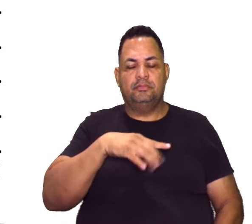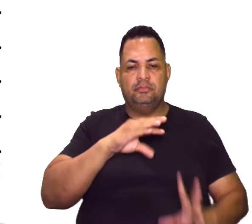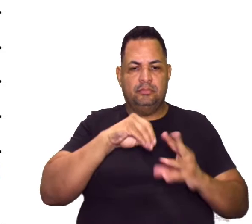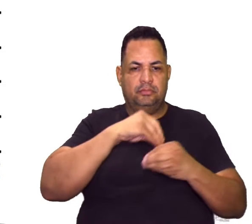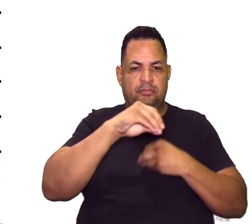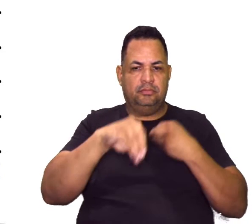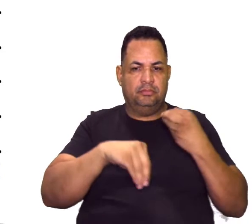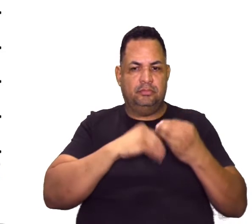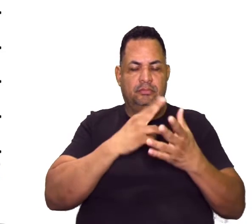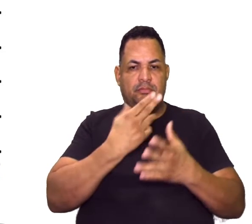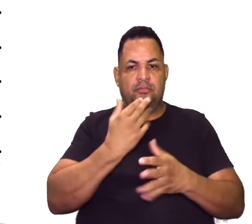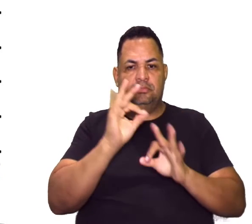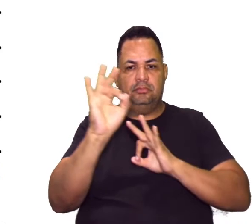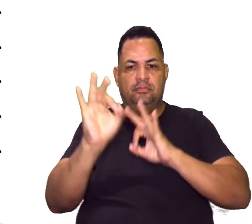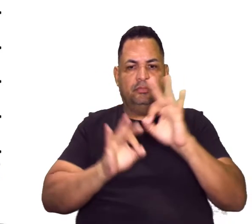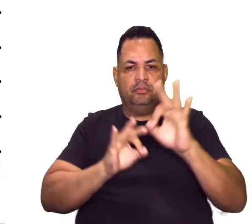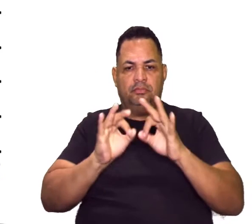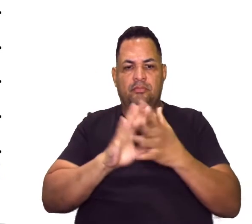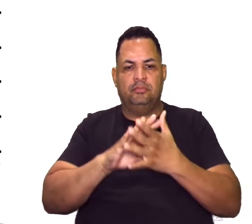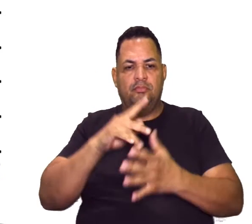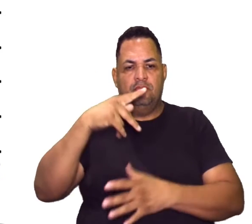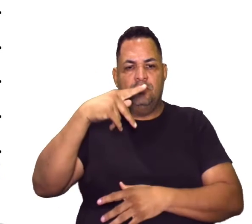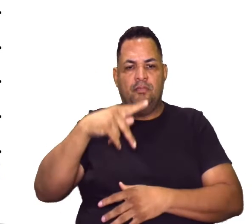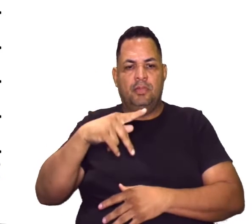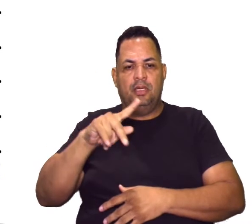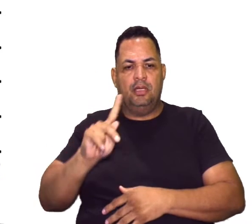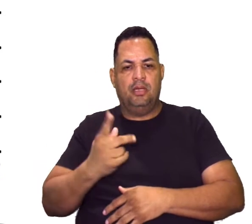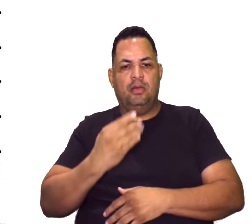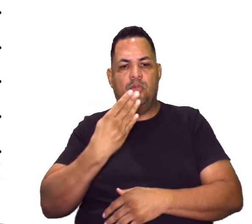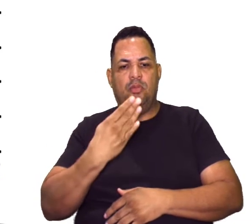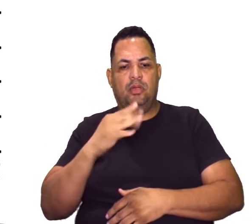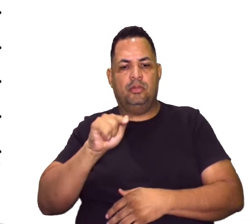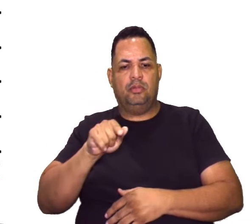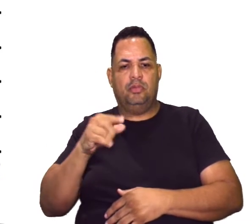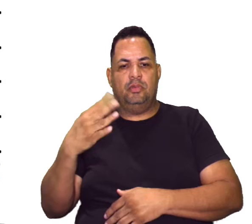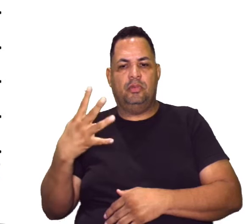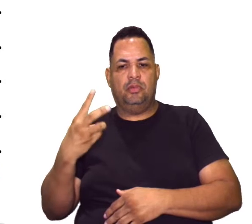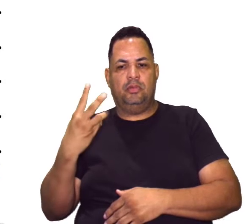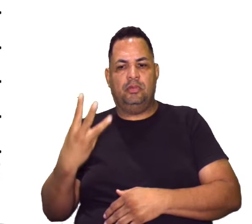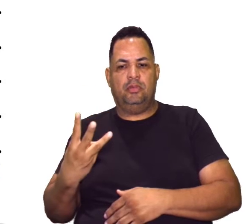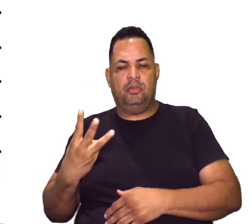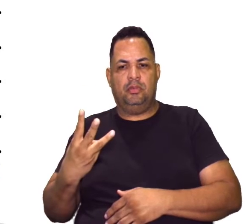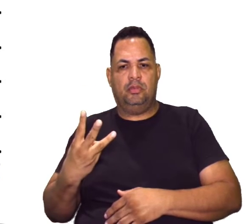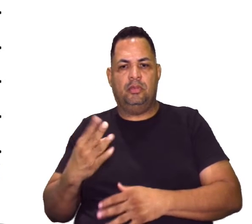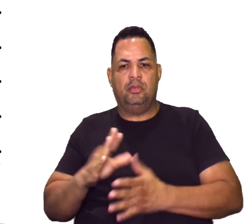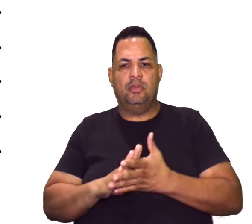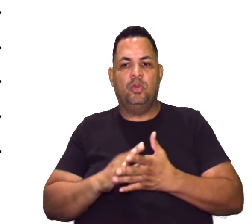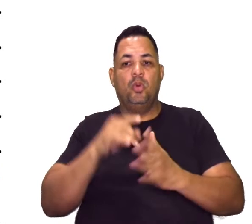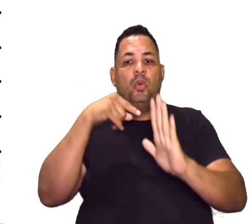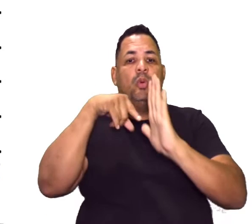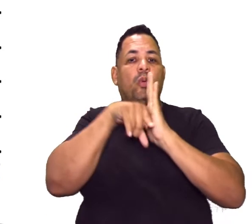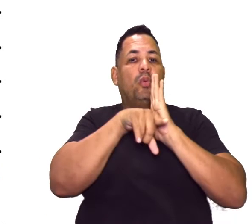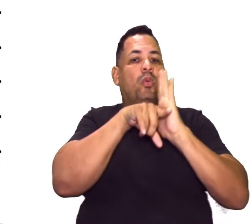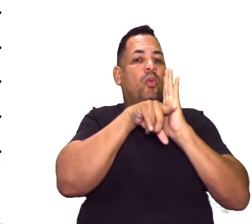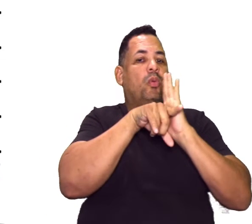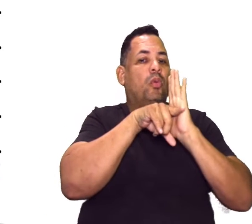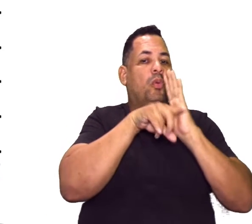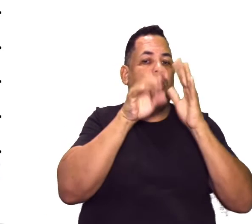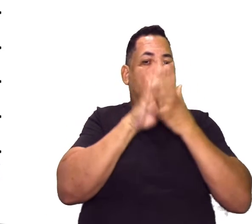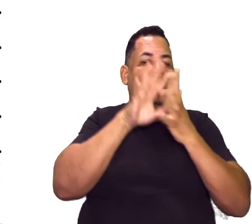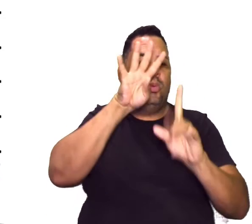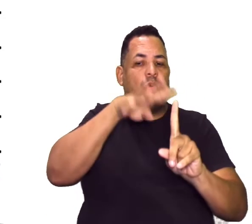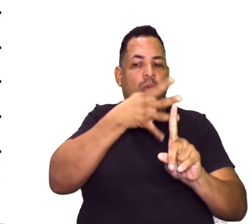solução nutritiva preparada com pH 4,3. Então, ao consultar essa tabela aí,